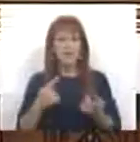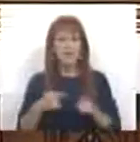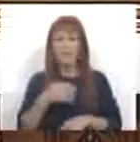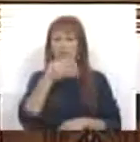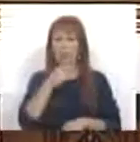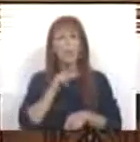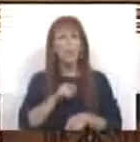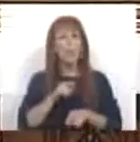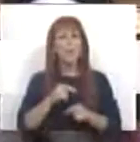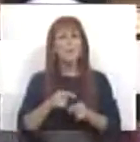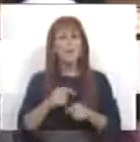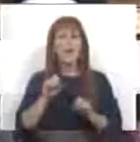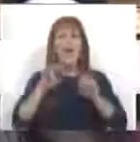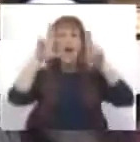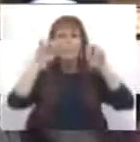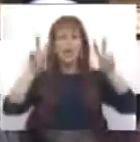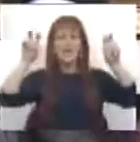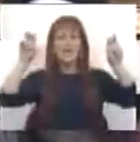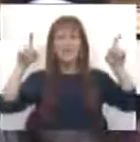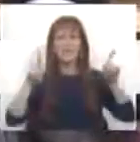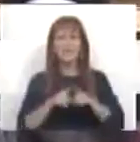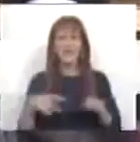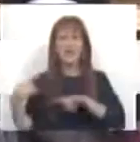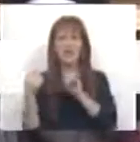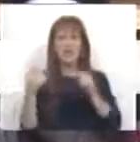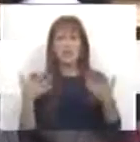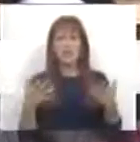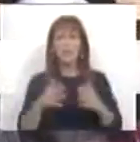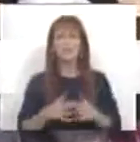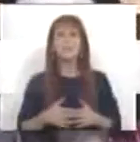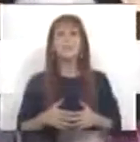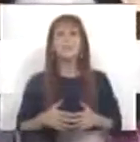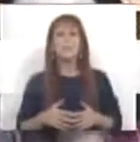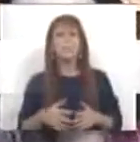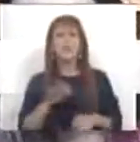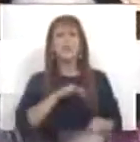ter referido à pureza desta discussão.